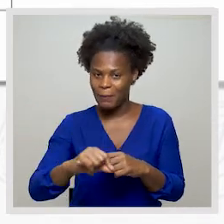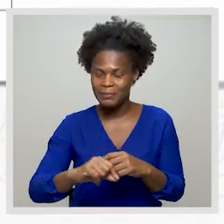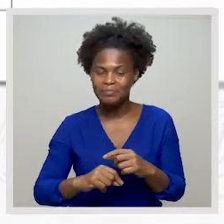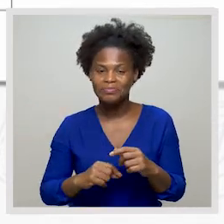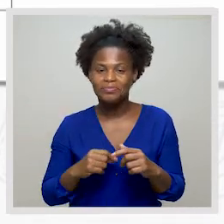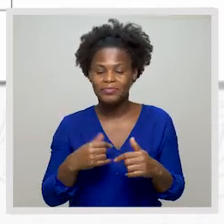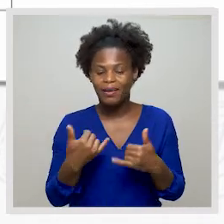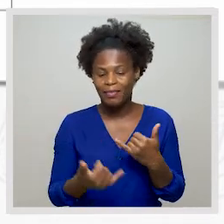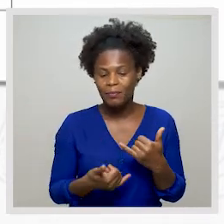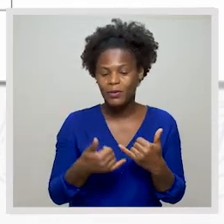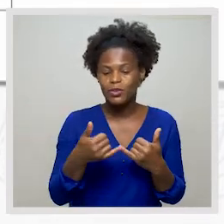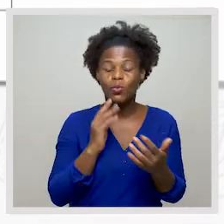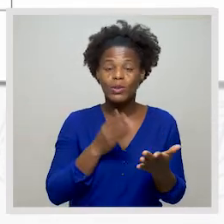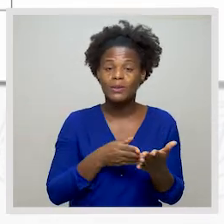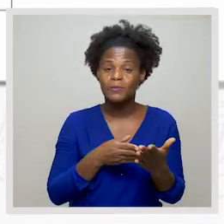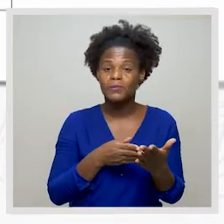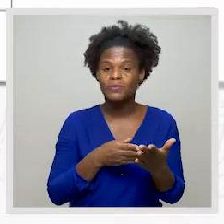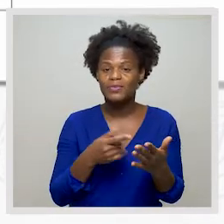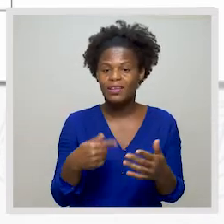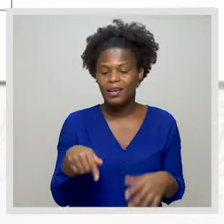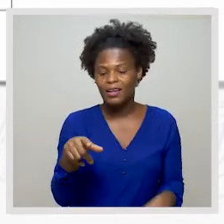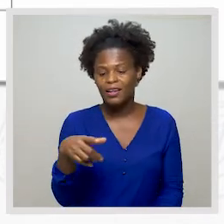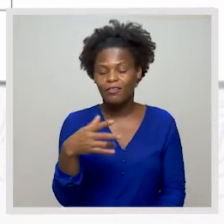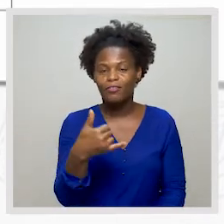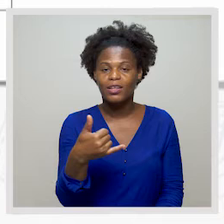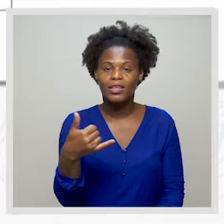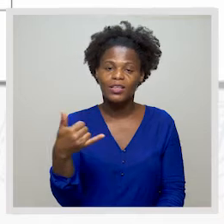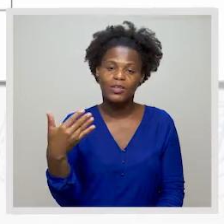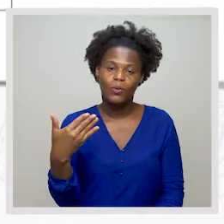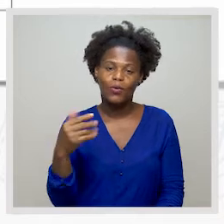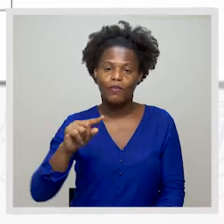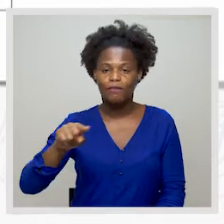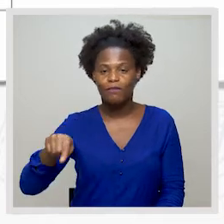25% também. E, por último, nós temos